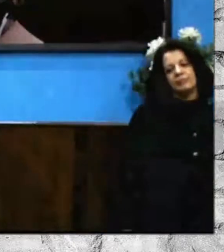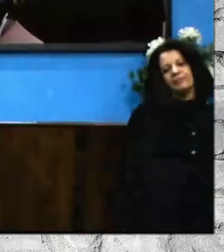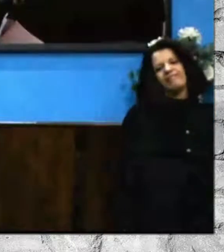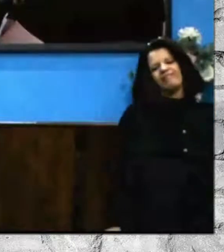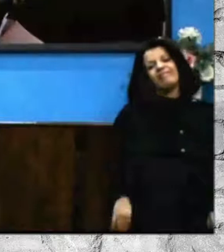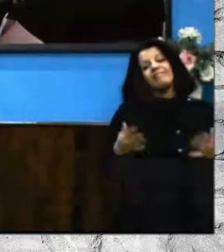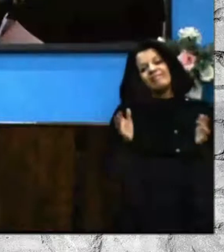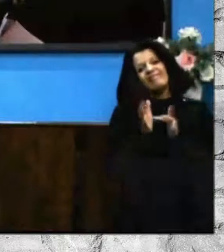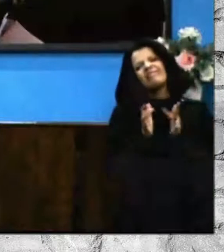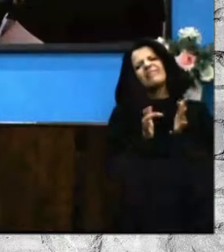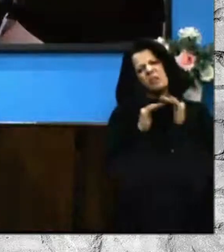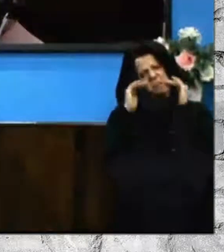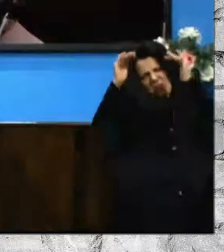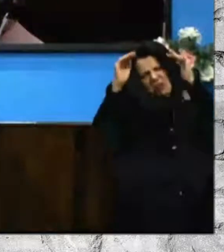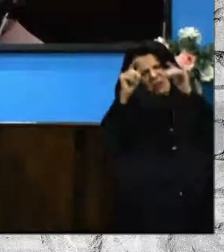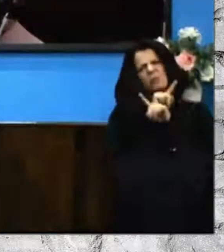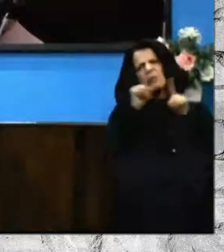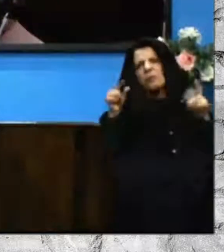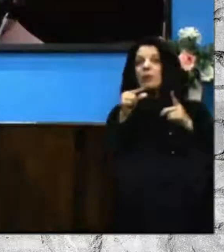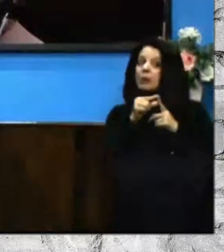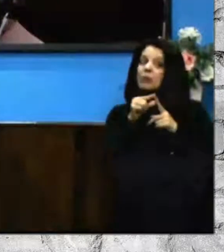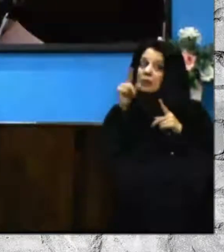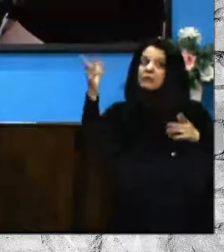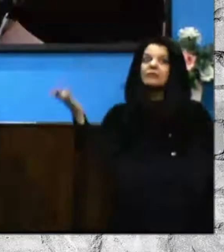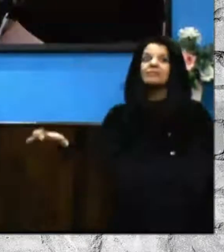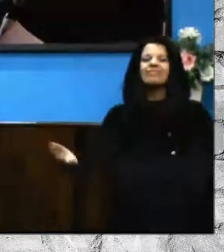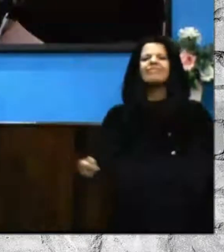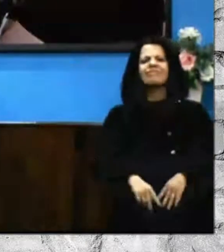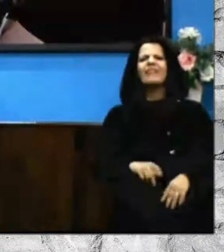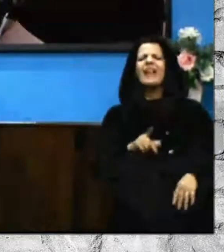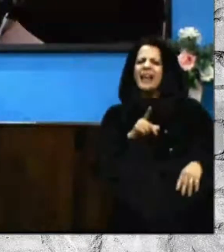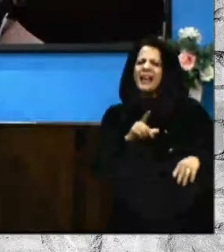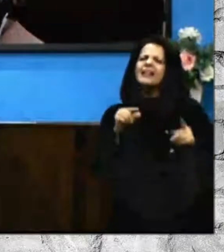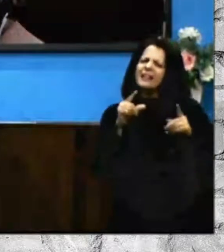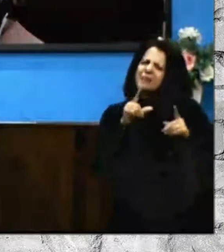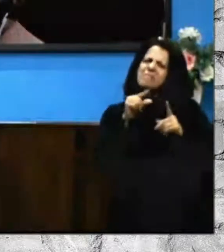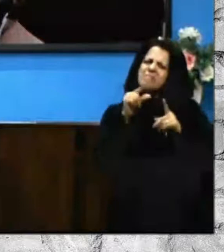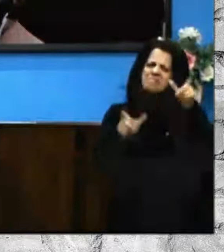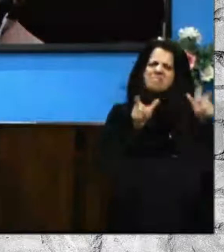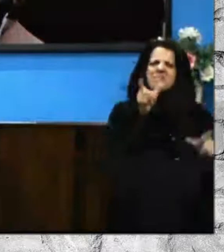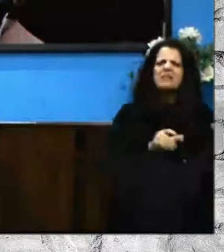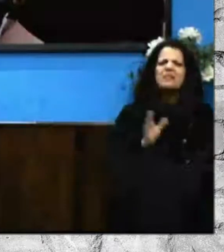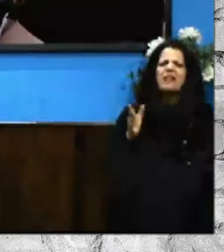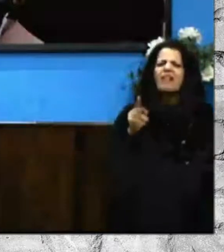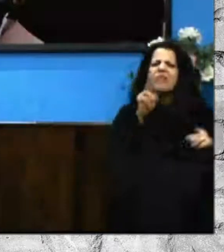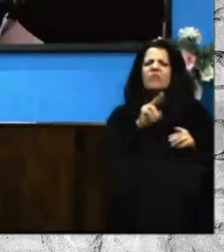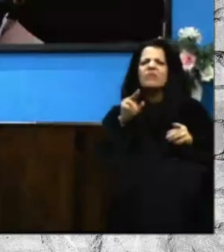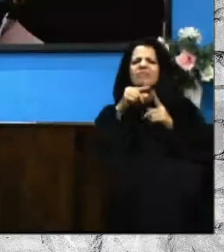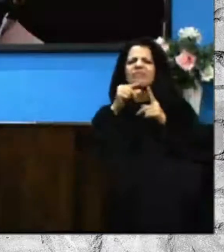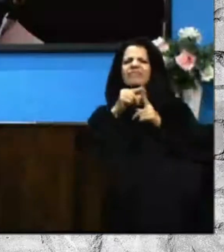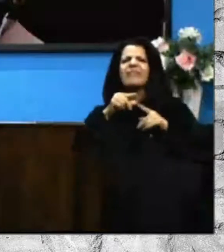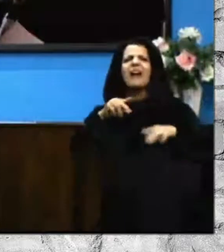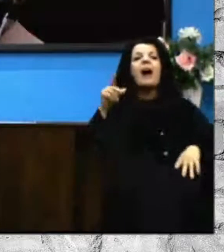E aí, Jesus obedeceria ou não? É a Bíblia. Tem muita gente hoje usando a Bíblia para justificar o que está